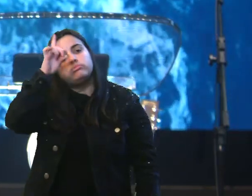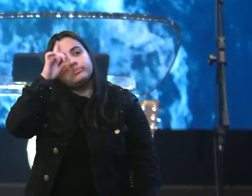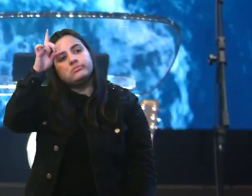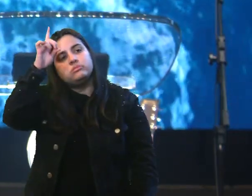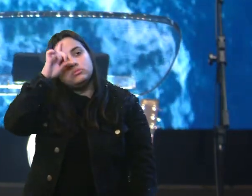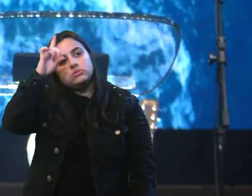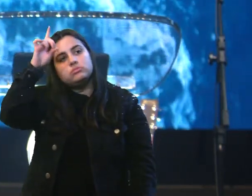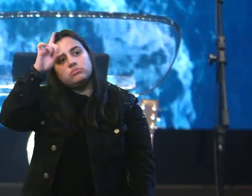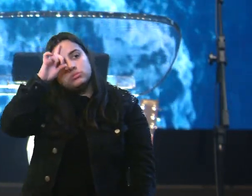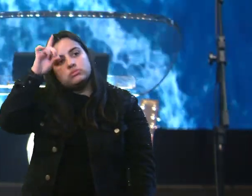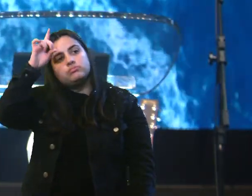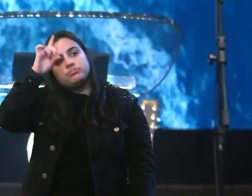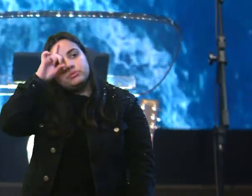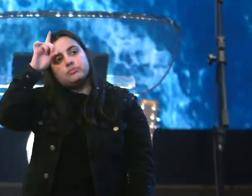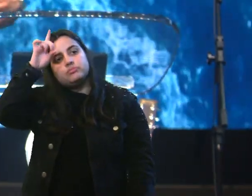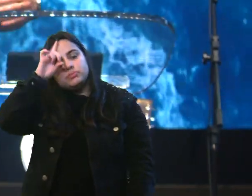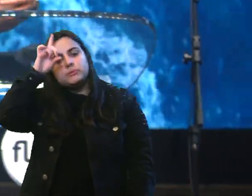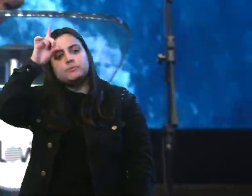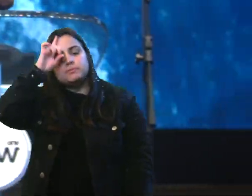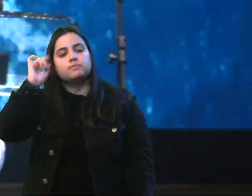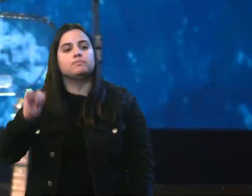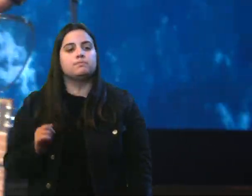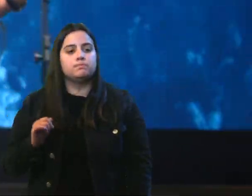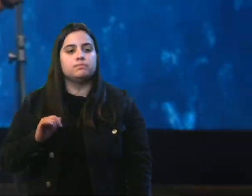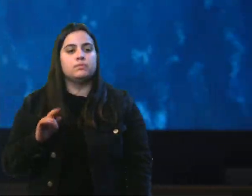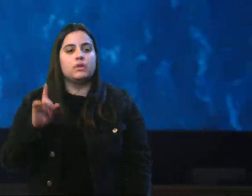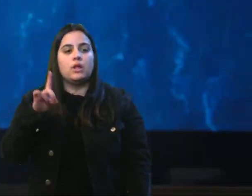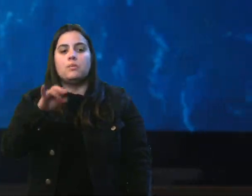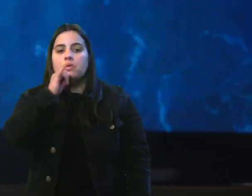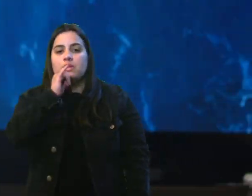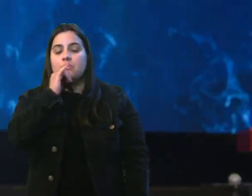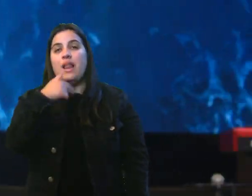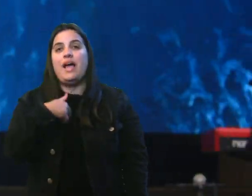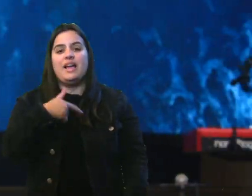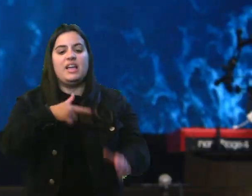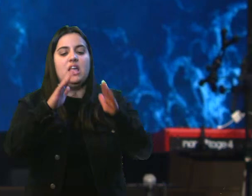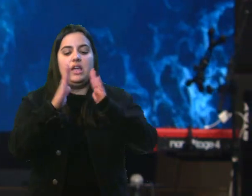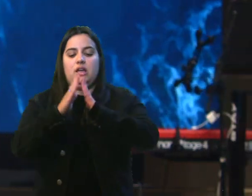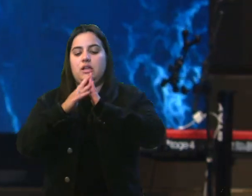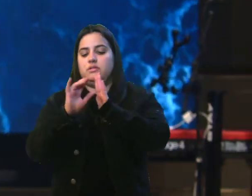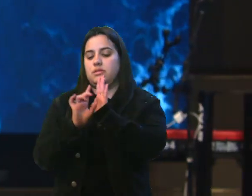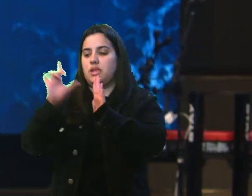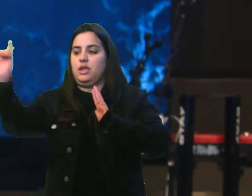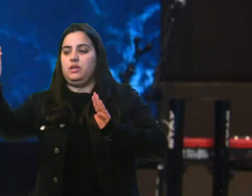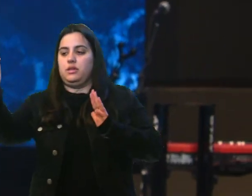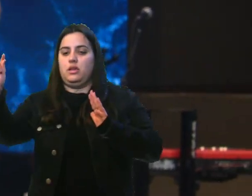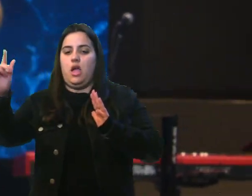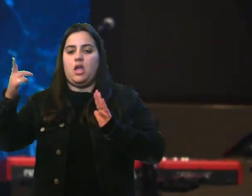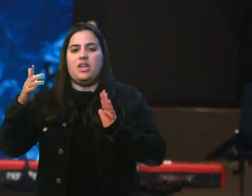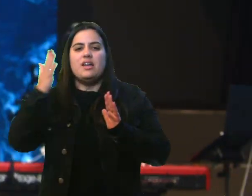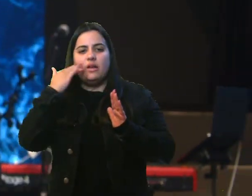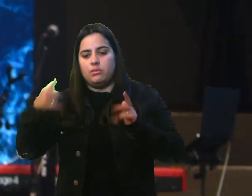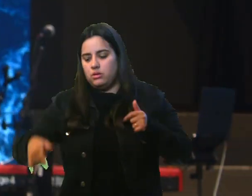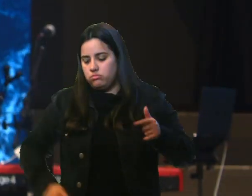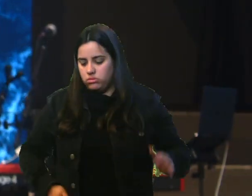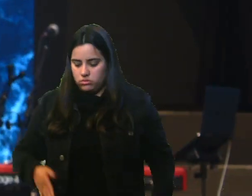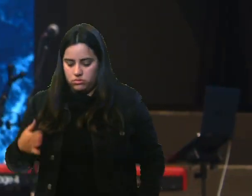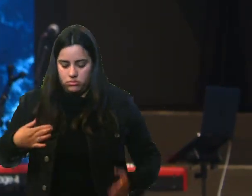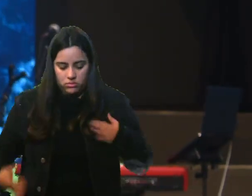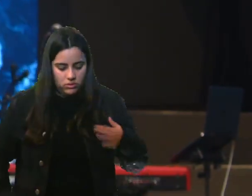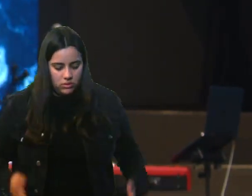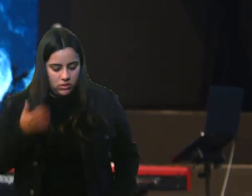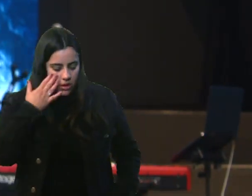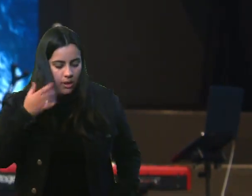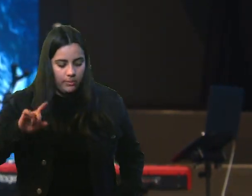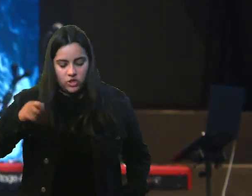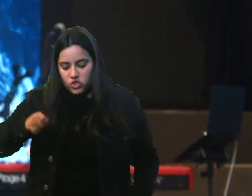diariamente. É como se, quando a gente fosse sair de casa, a gente batesse nos bolsos assim, e botasse